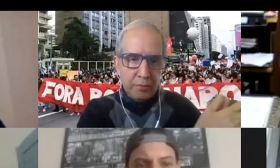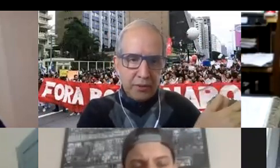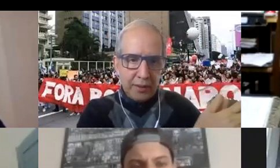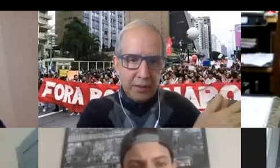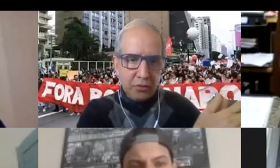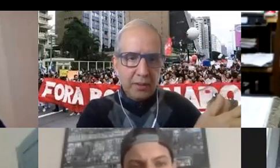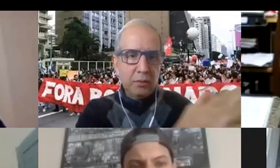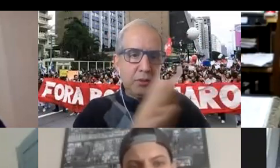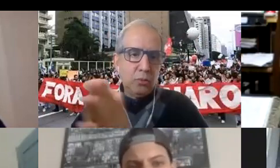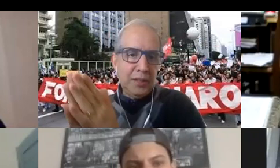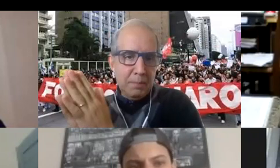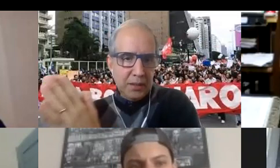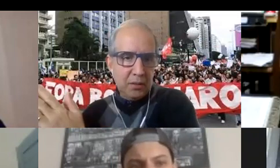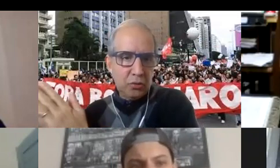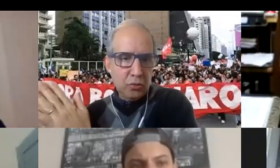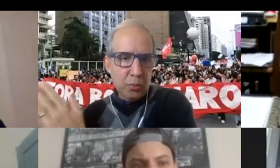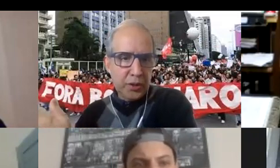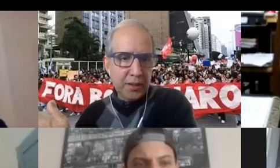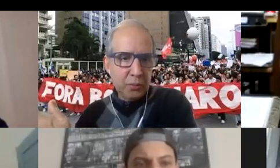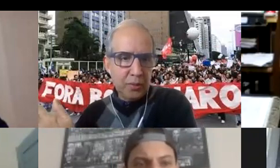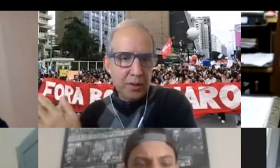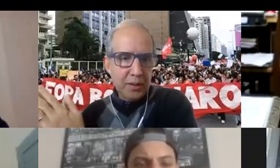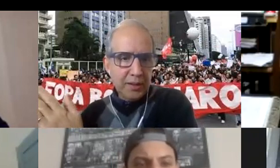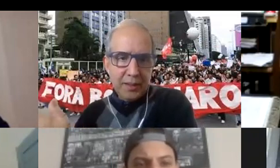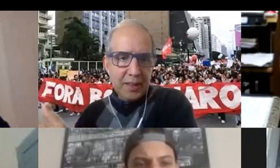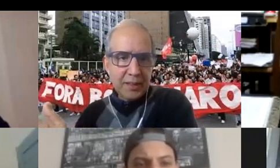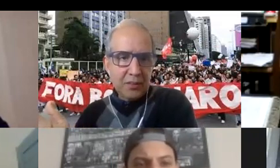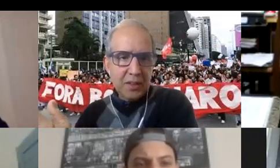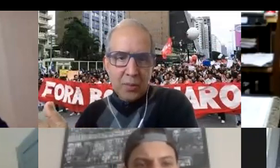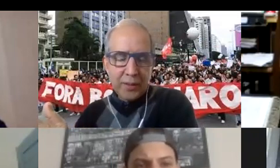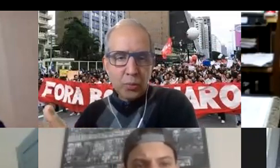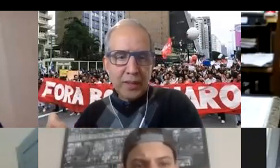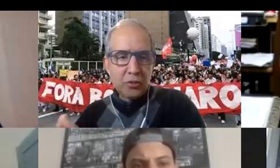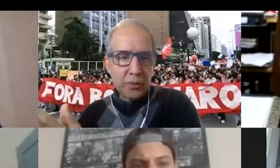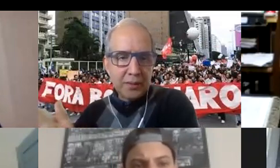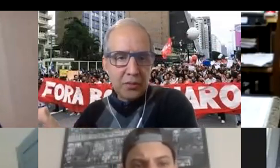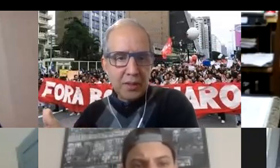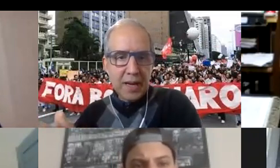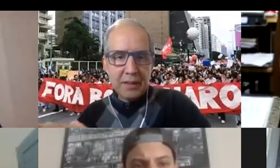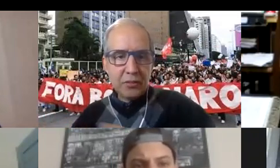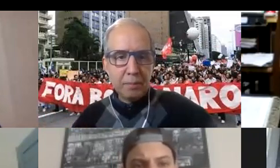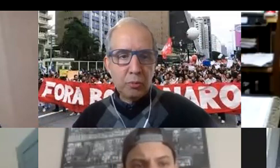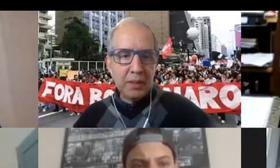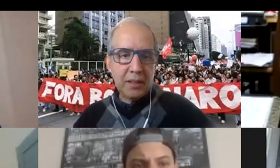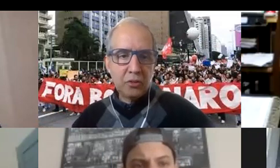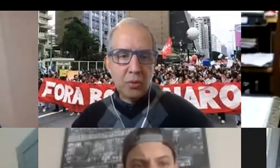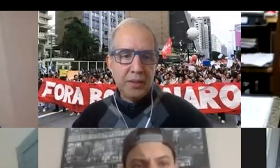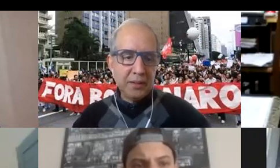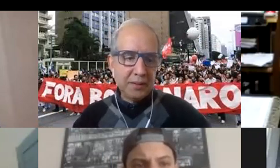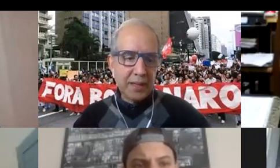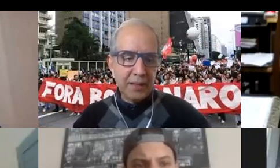moral universalista e eu vejo limites no modelo que tenta dizer não, é tudo uma questão de eticidade, é simplesmente a